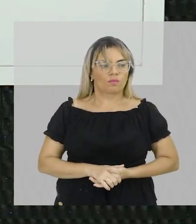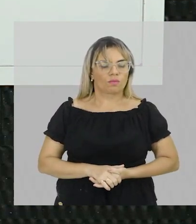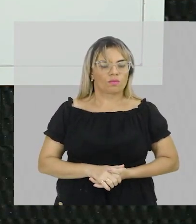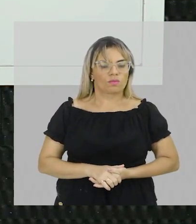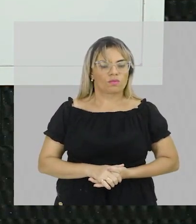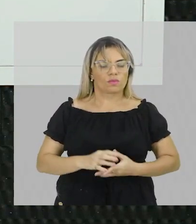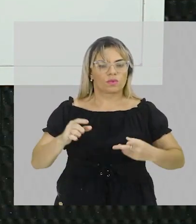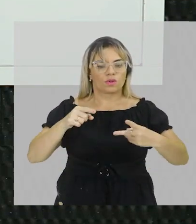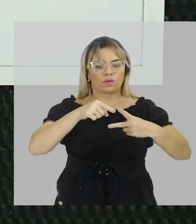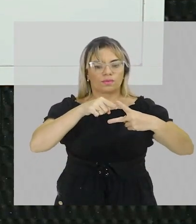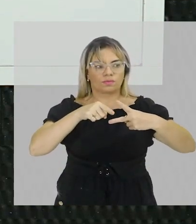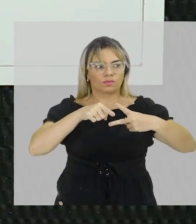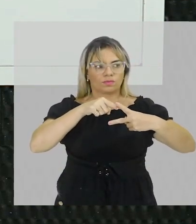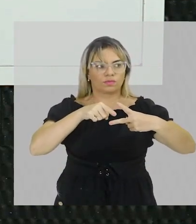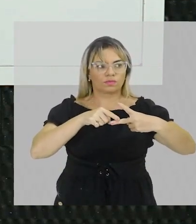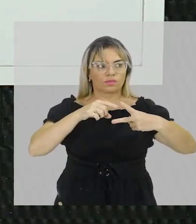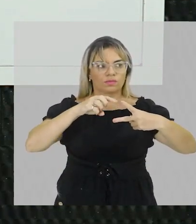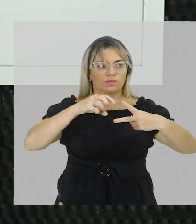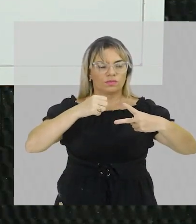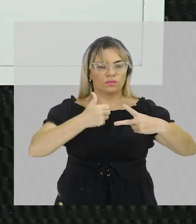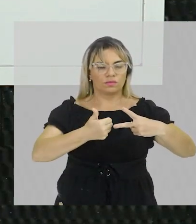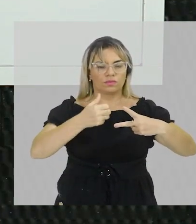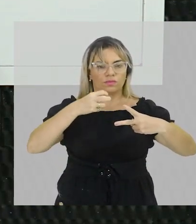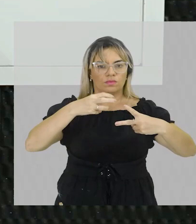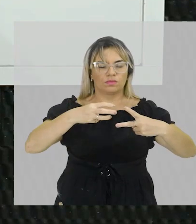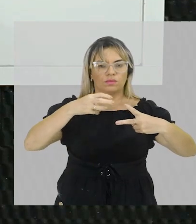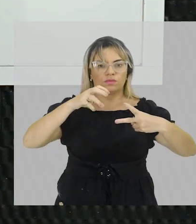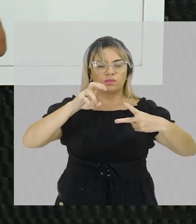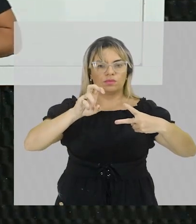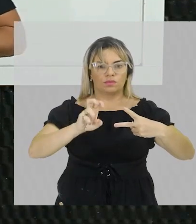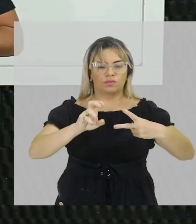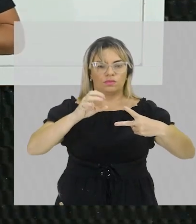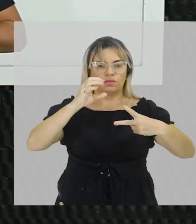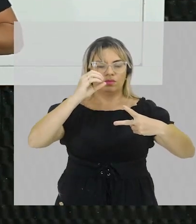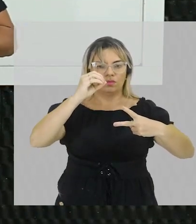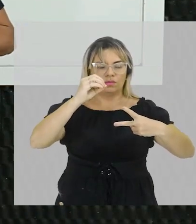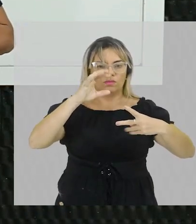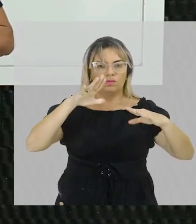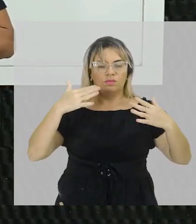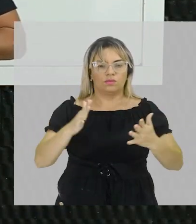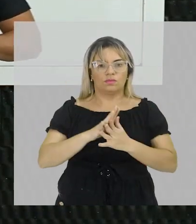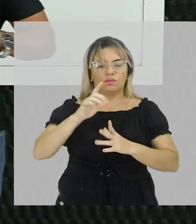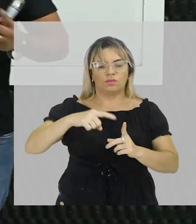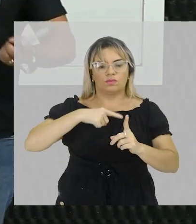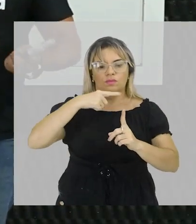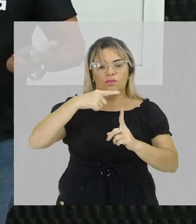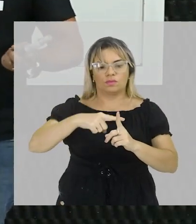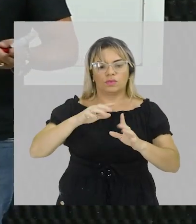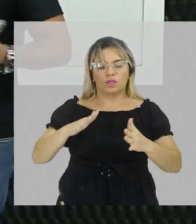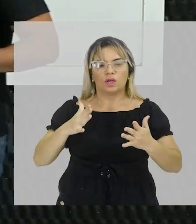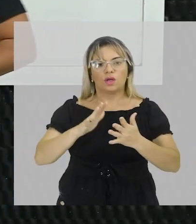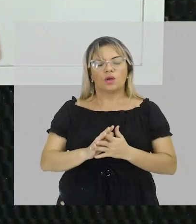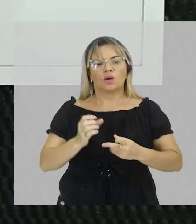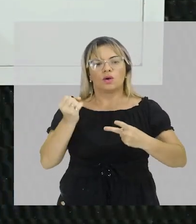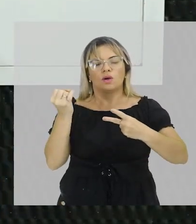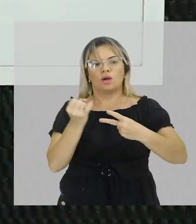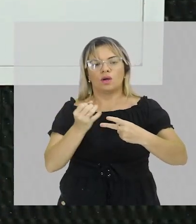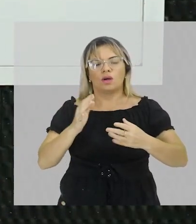Ó. Tá? Ora, turma, você sabe que num polígono, a soma dos ângulos internos dá